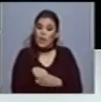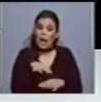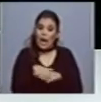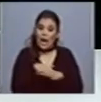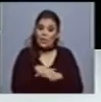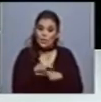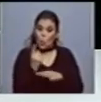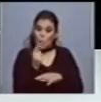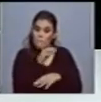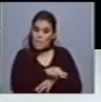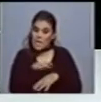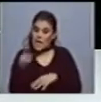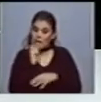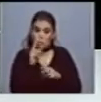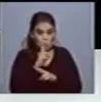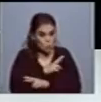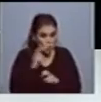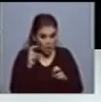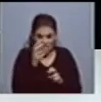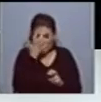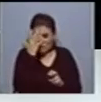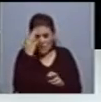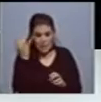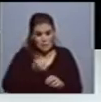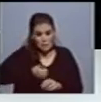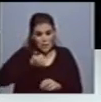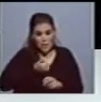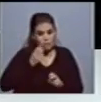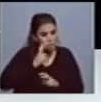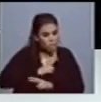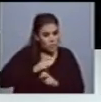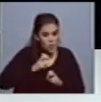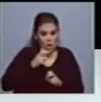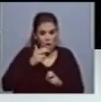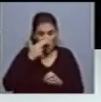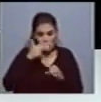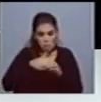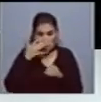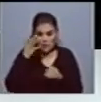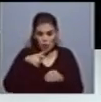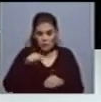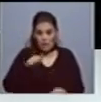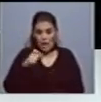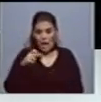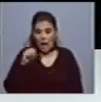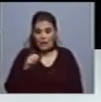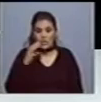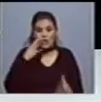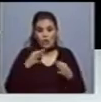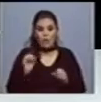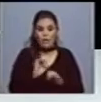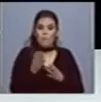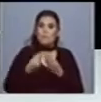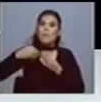milhão e, portanto, consegue detectar mais facilmente estas jazigas de petróleo e de gás natural. Obviamente que ele já tem uma série de